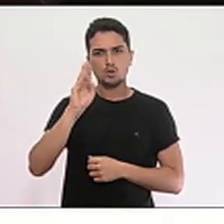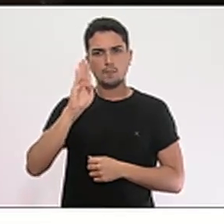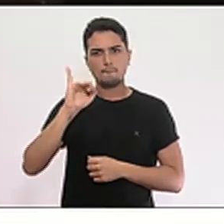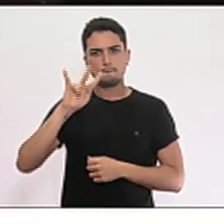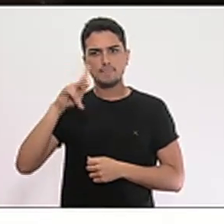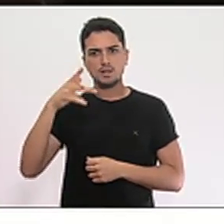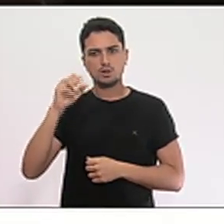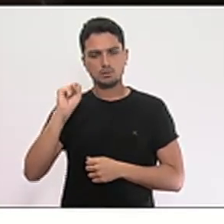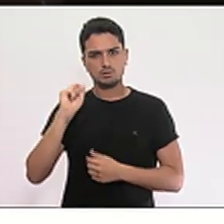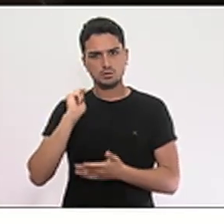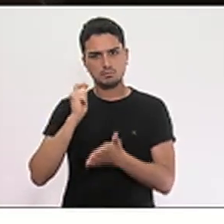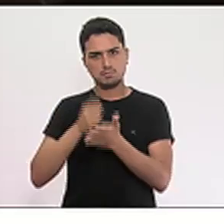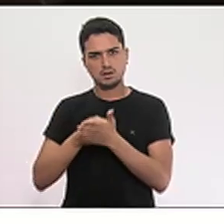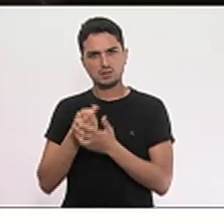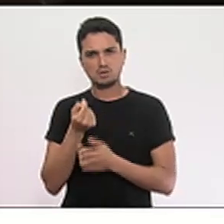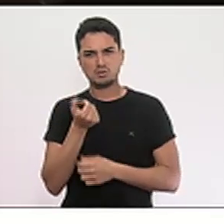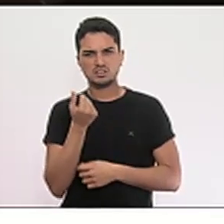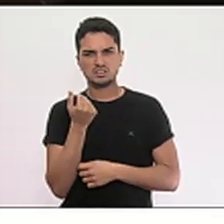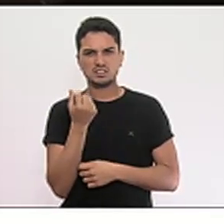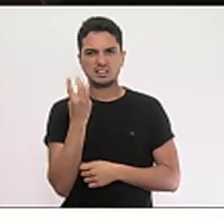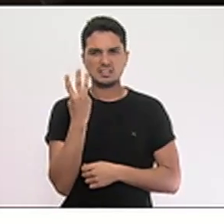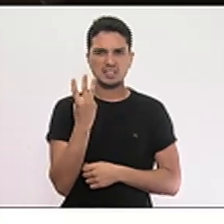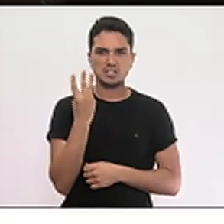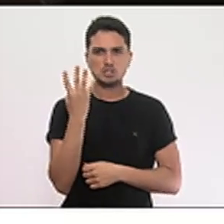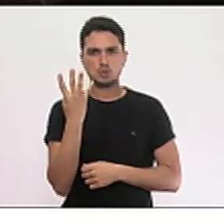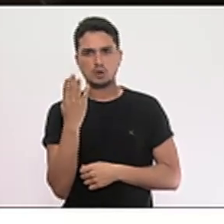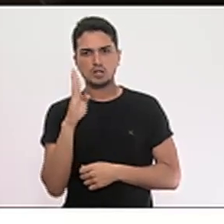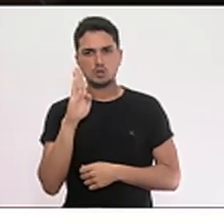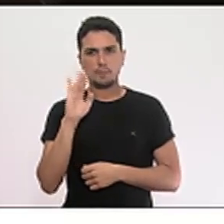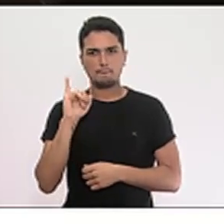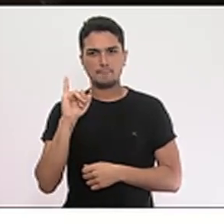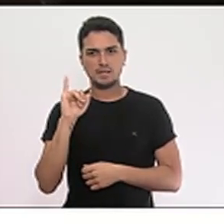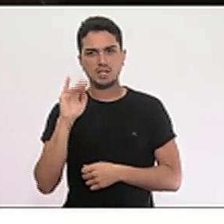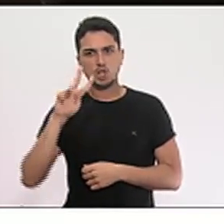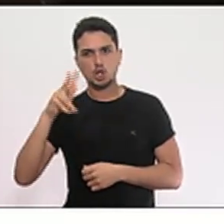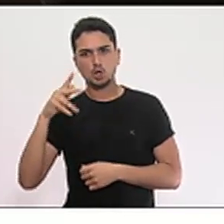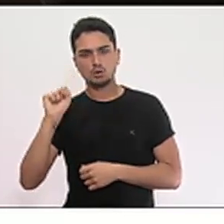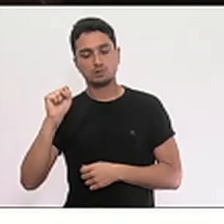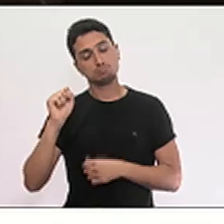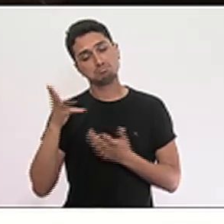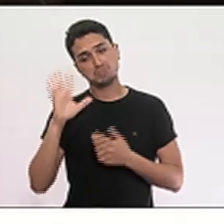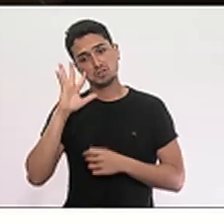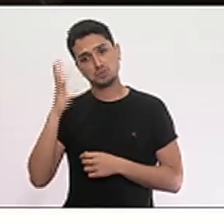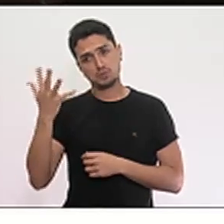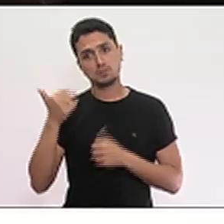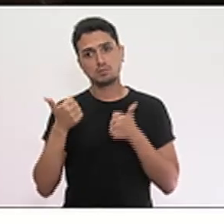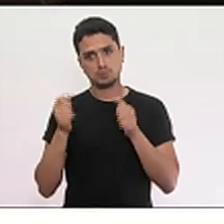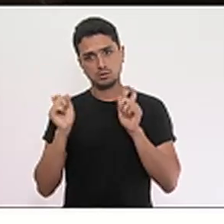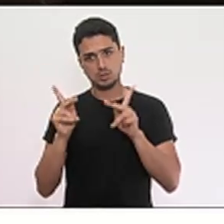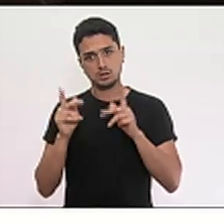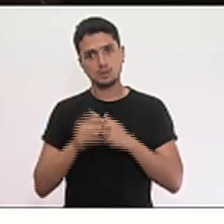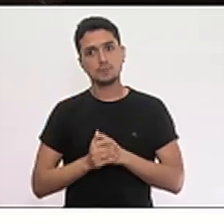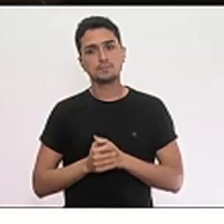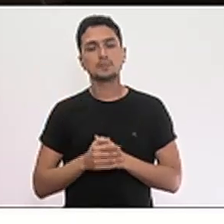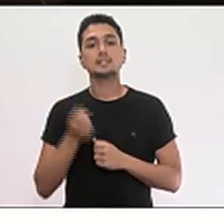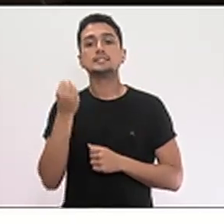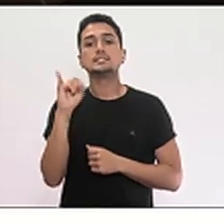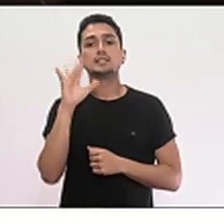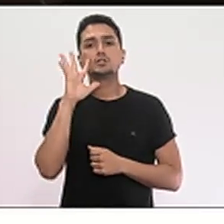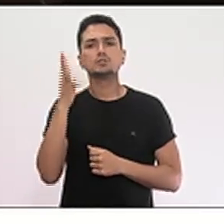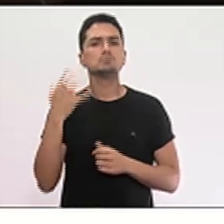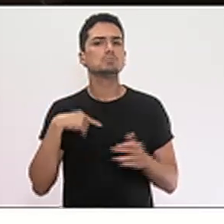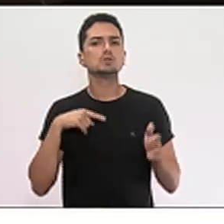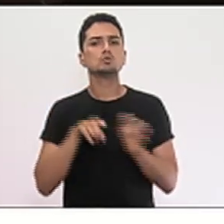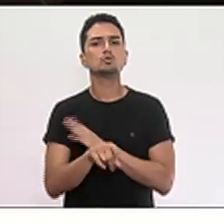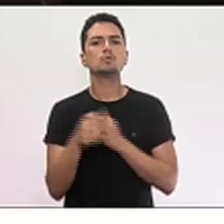pagar cerca de 3 bilhões ou 4 com juros. Então está resolvido. Se está resolvido, eu pergunto, vender